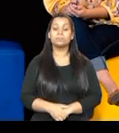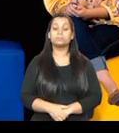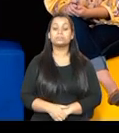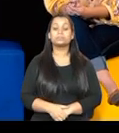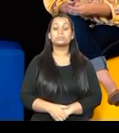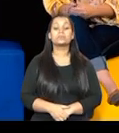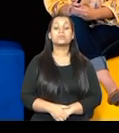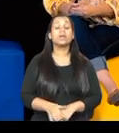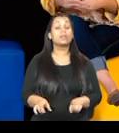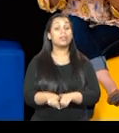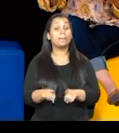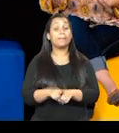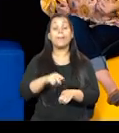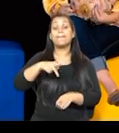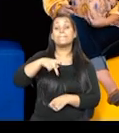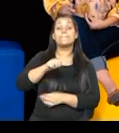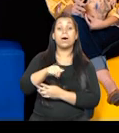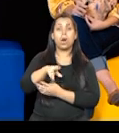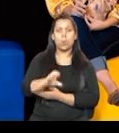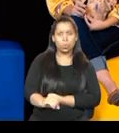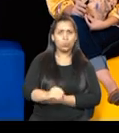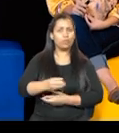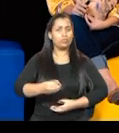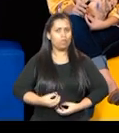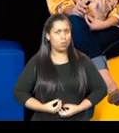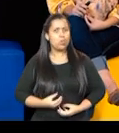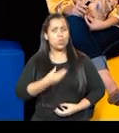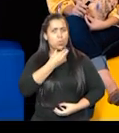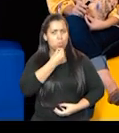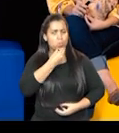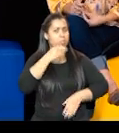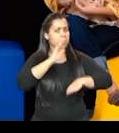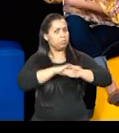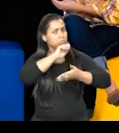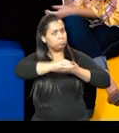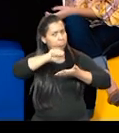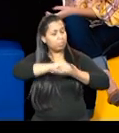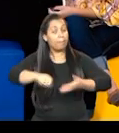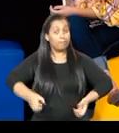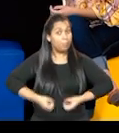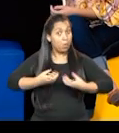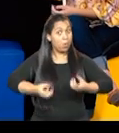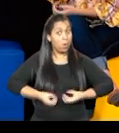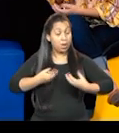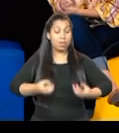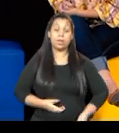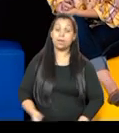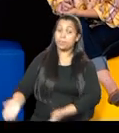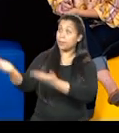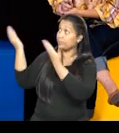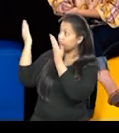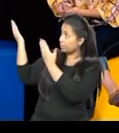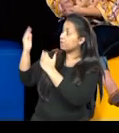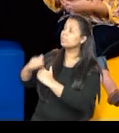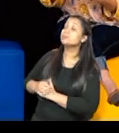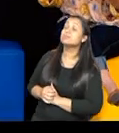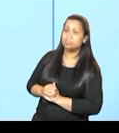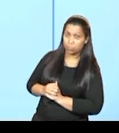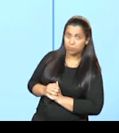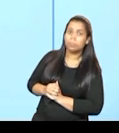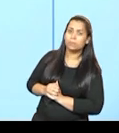Paulo Leminski também foi um autor muito importante da poesia concreta brasileira. Este poema,